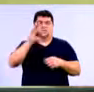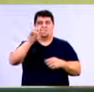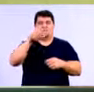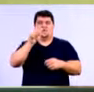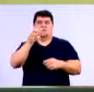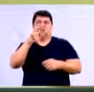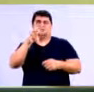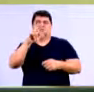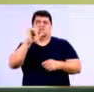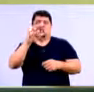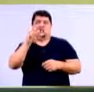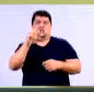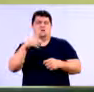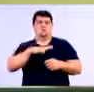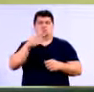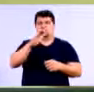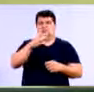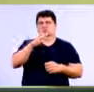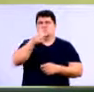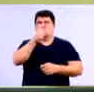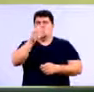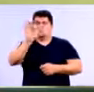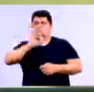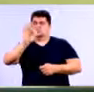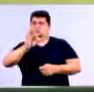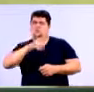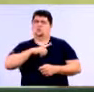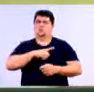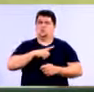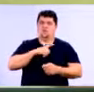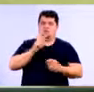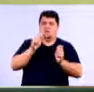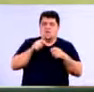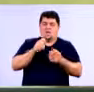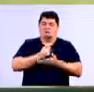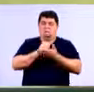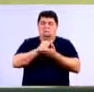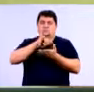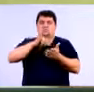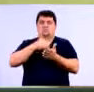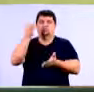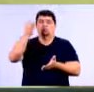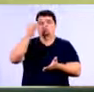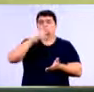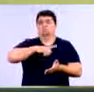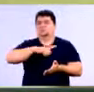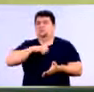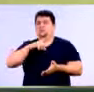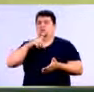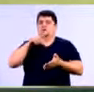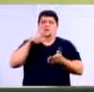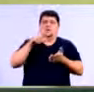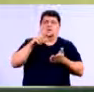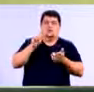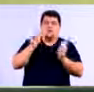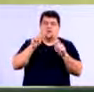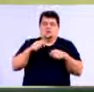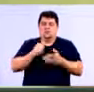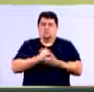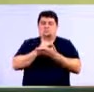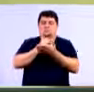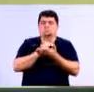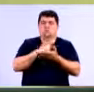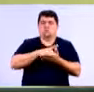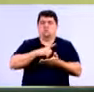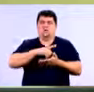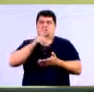torno dos 11%. E ela vai ser o rendimento que vai dar a taxa de rendimento dos títulos da dívida pública.